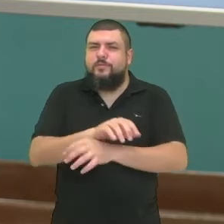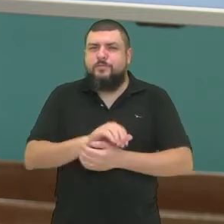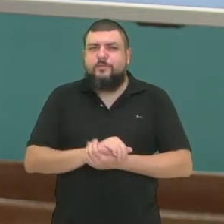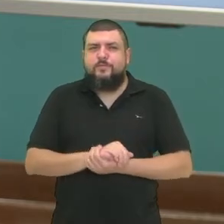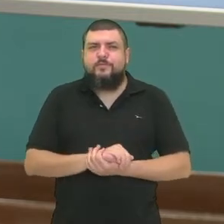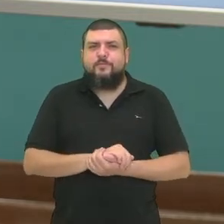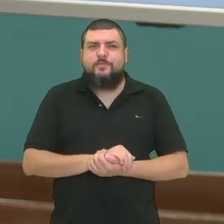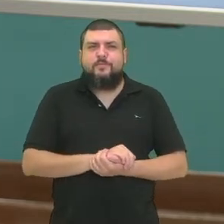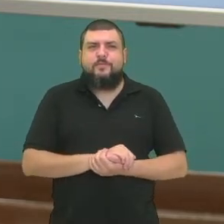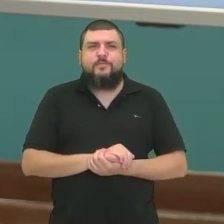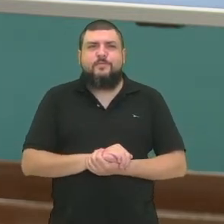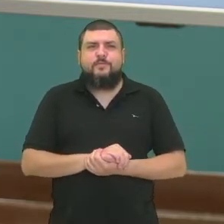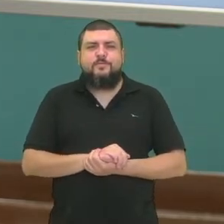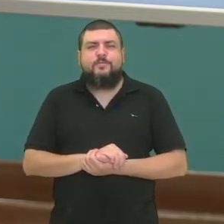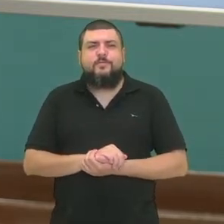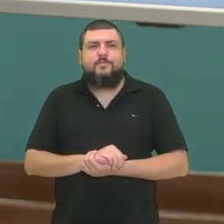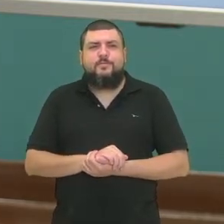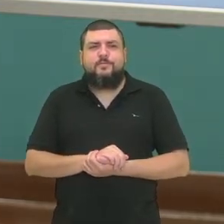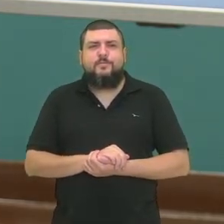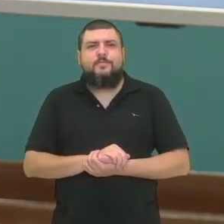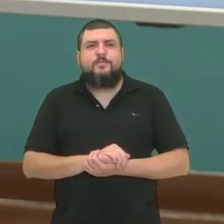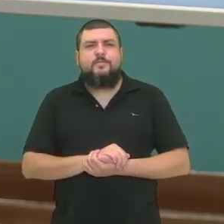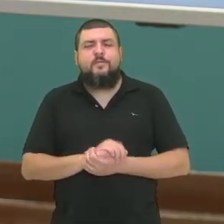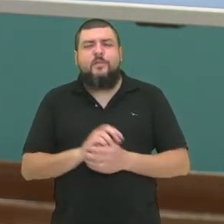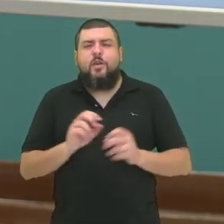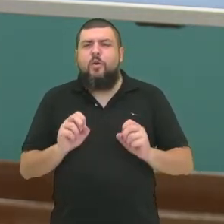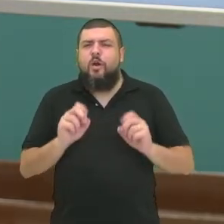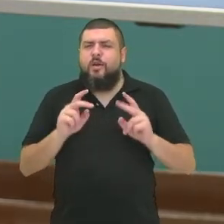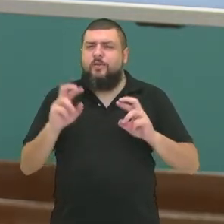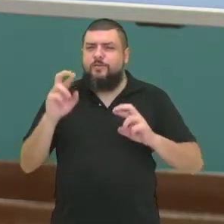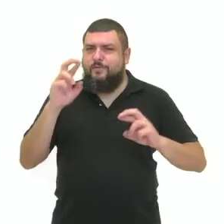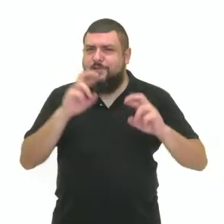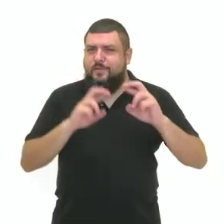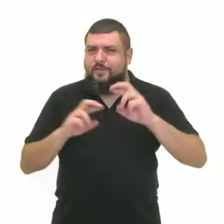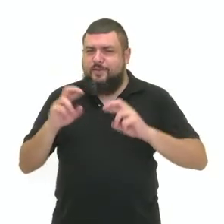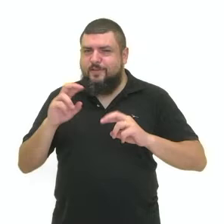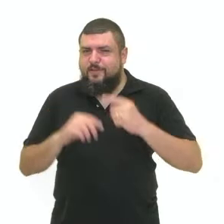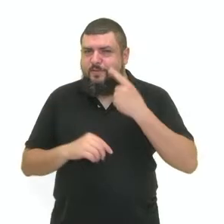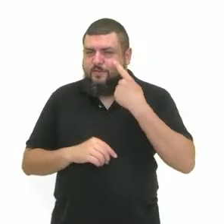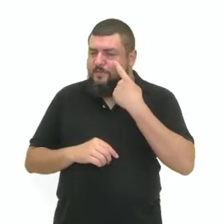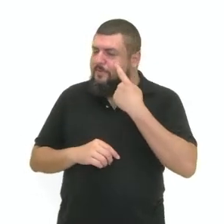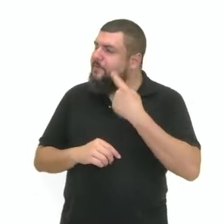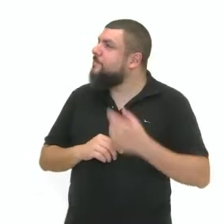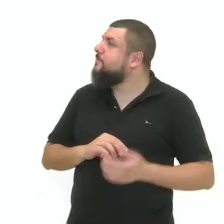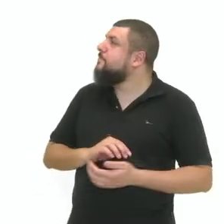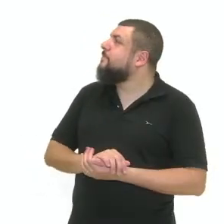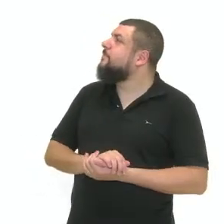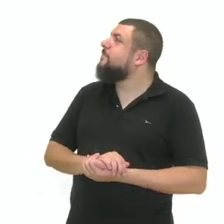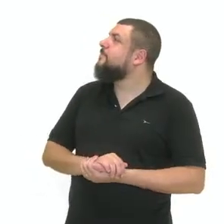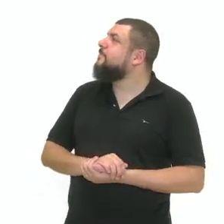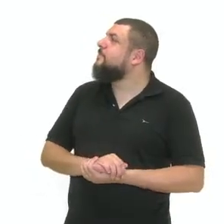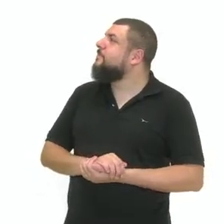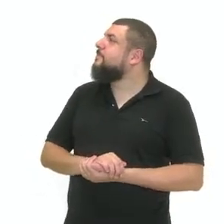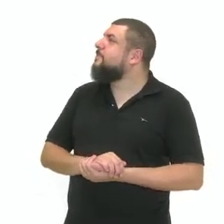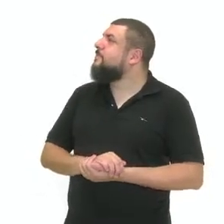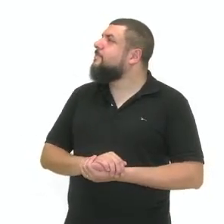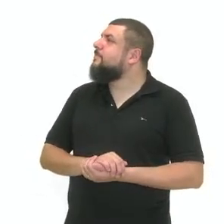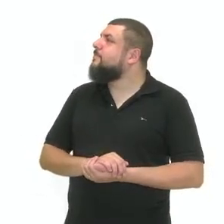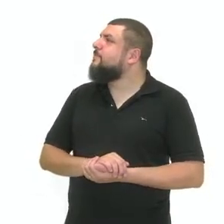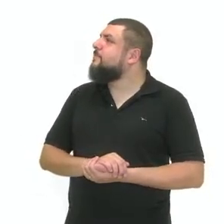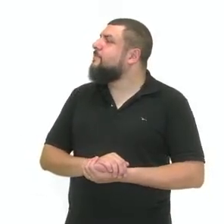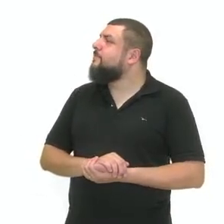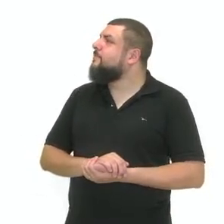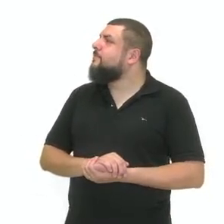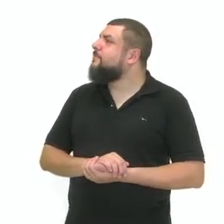bem. Então aqui vamos analisar essas fotografias aqui. Olha só, observe as características desse tipo de bioma aqui. O que você consegue